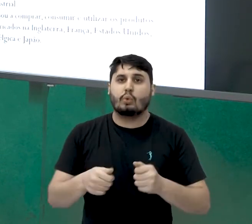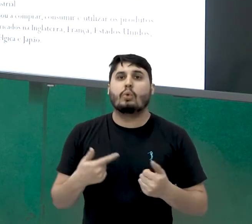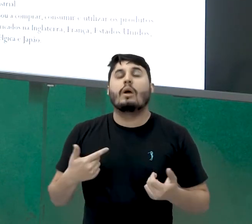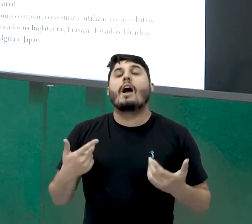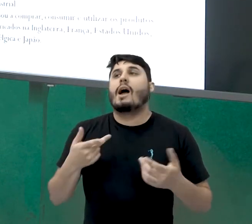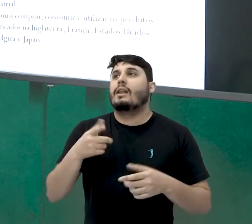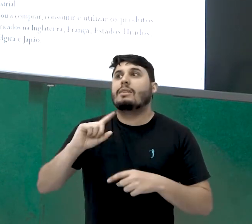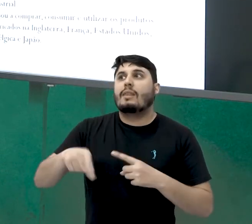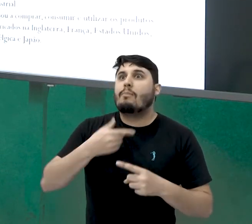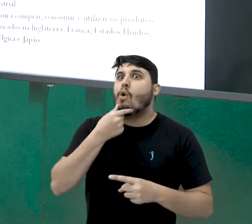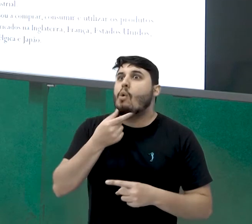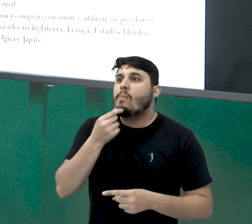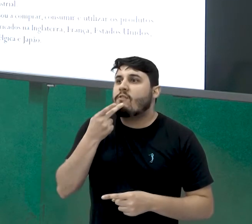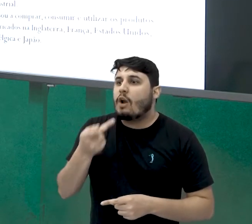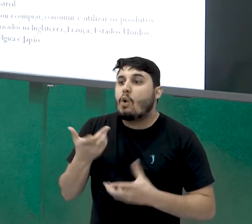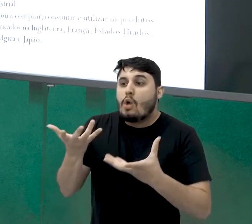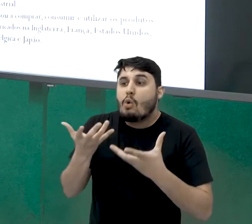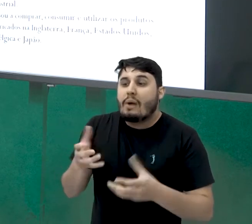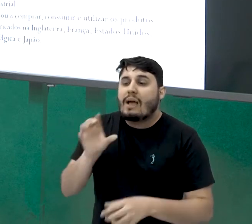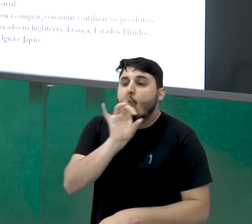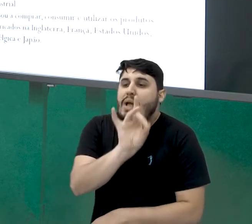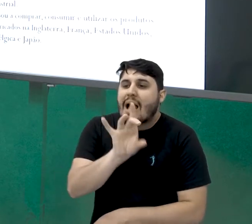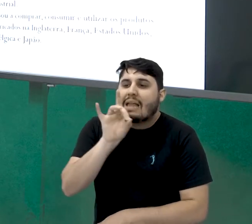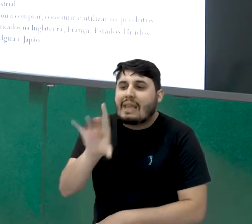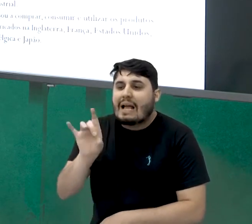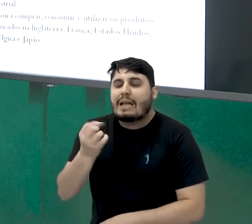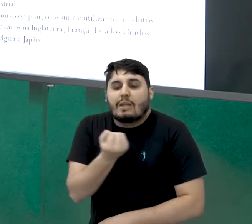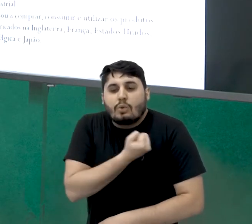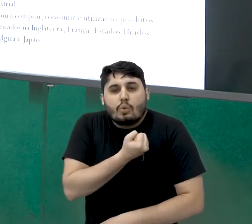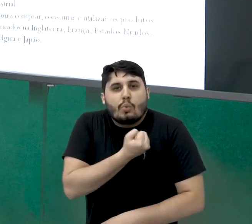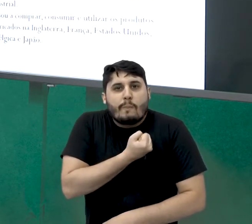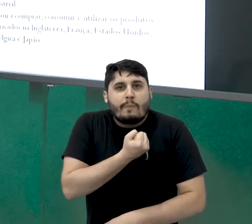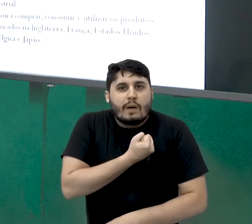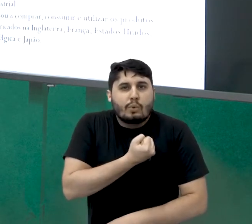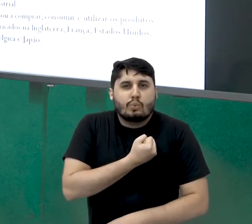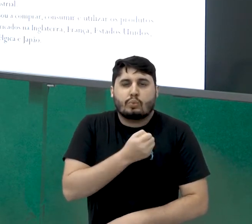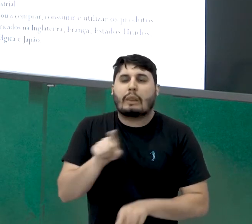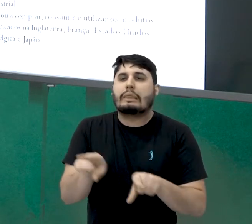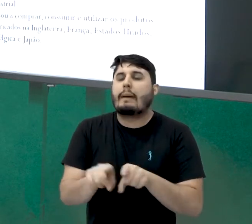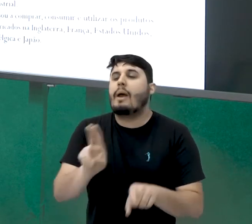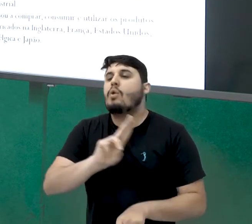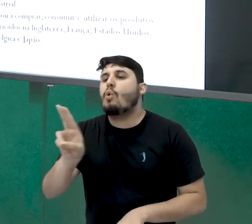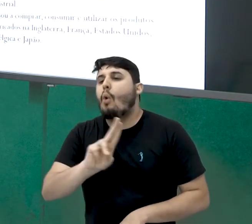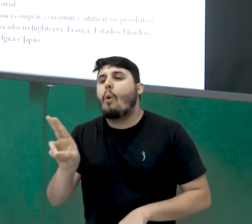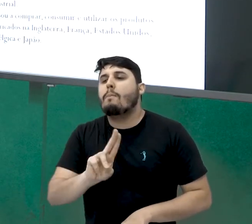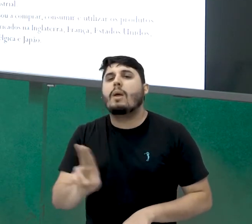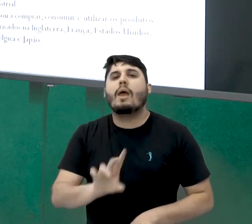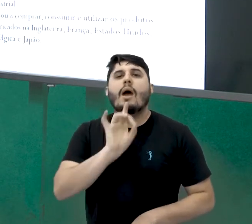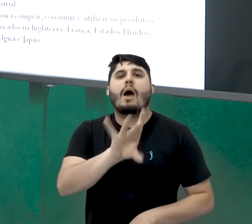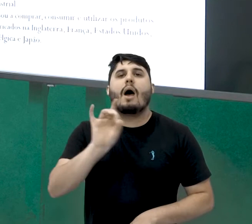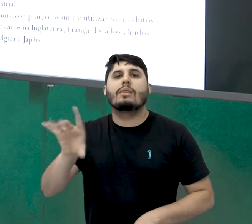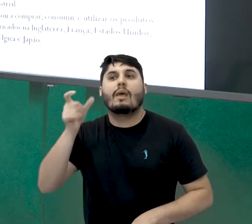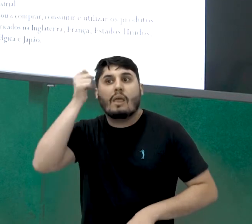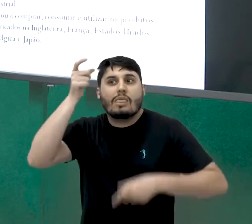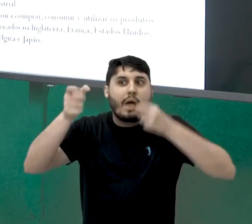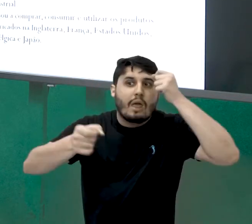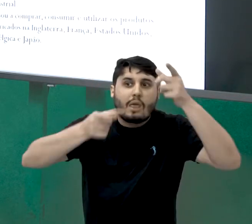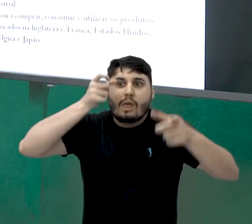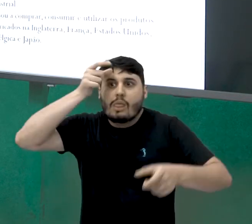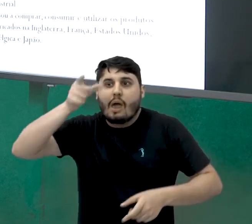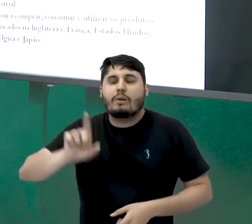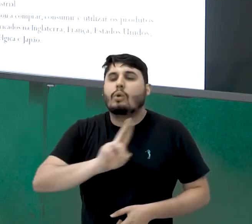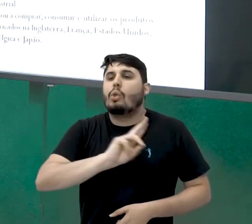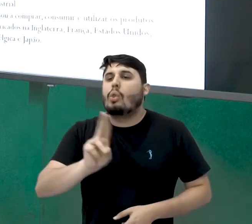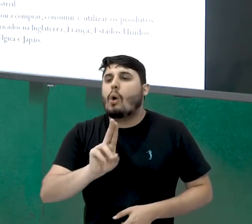catalogada, numerada e fundamentalmente nomeada. Então, a peça ia ter nome,